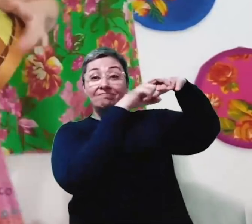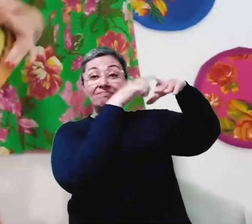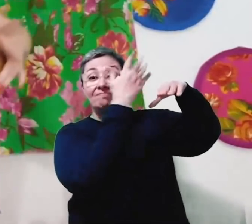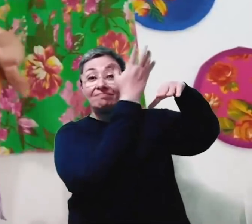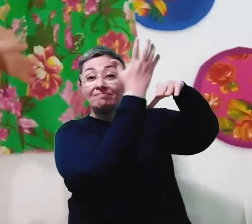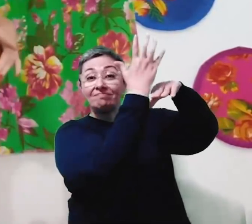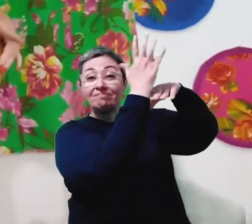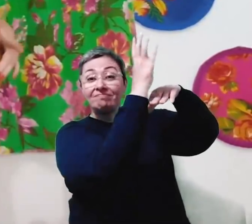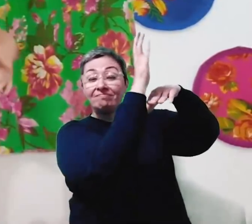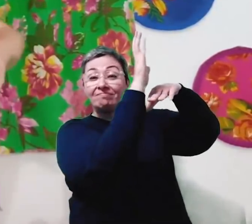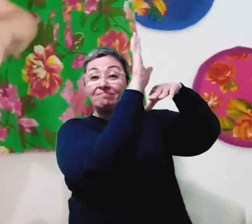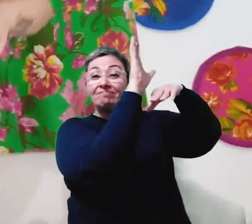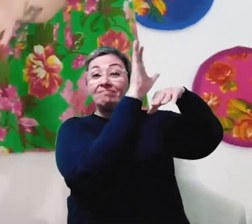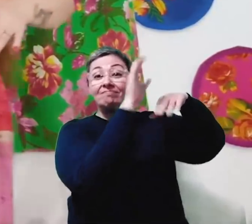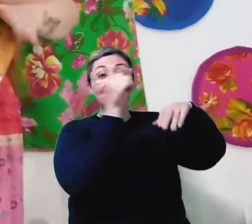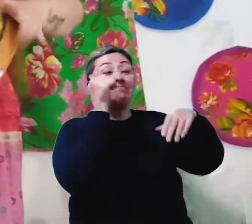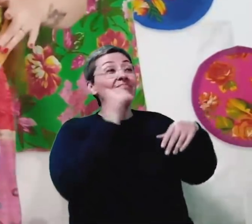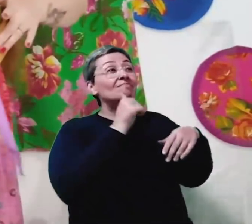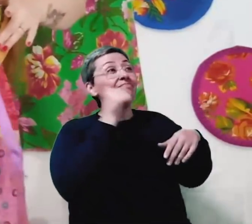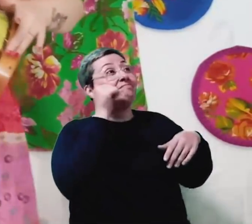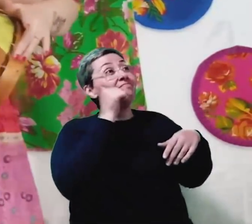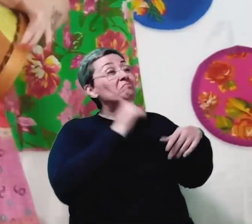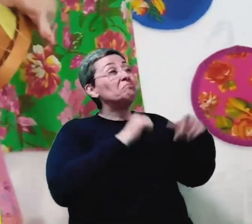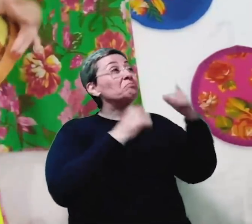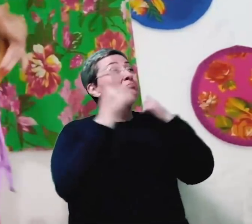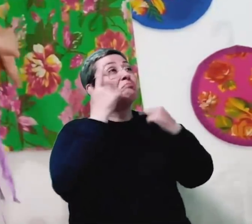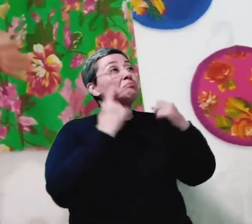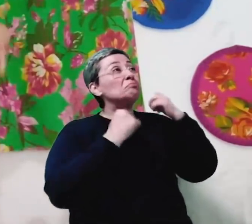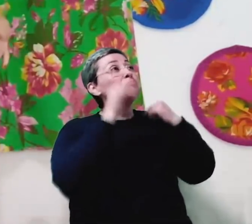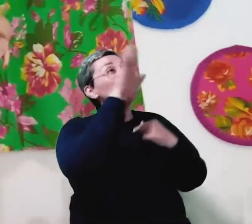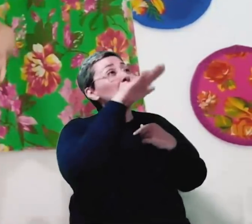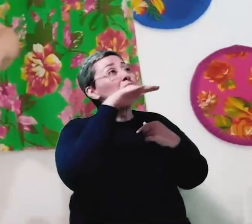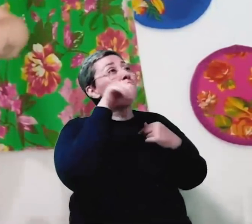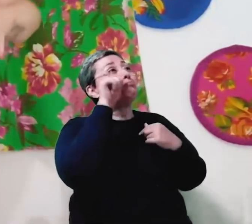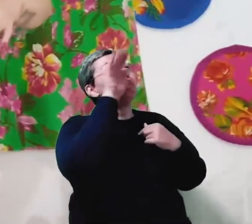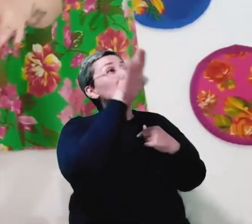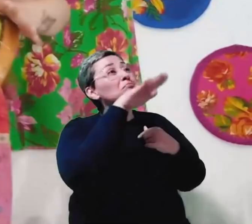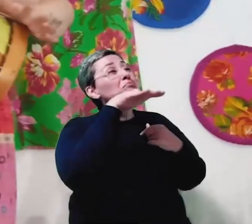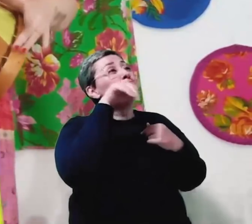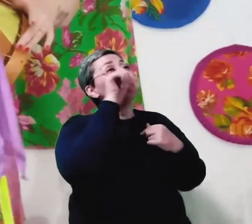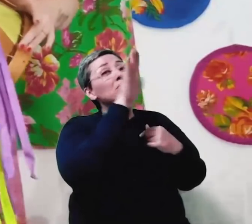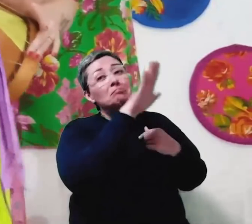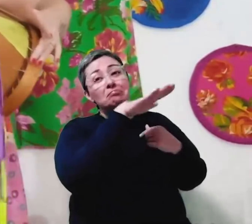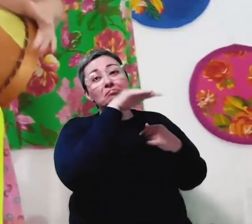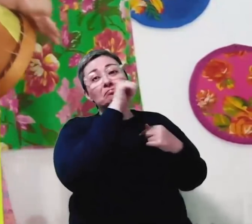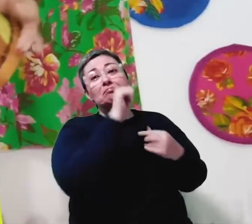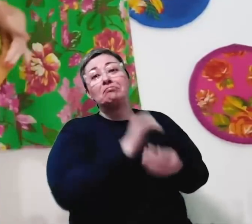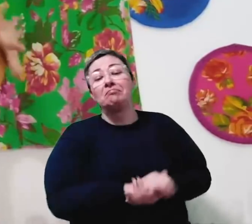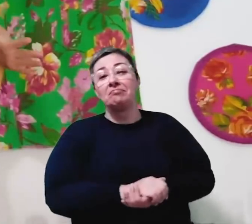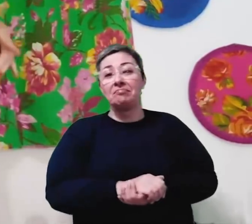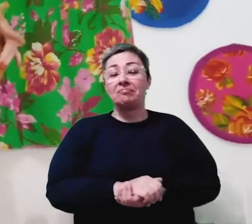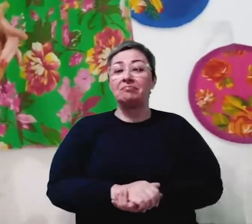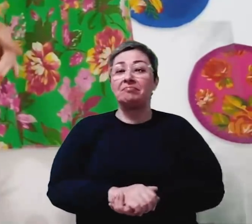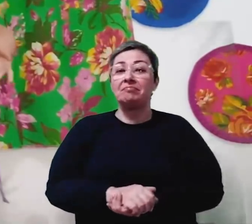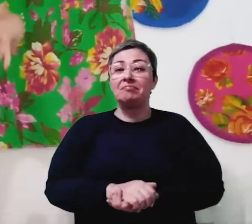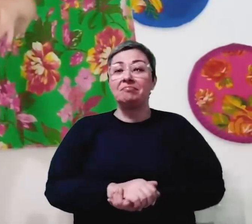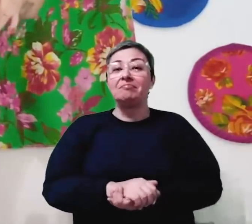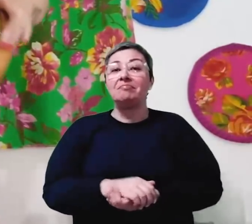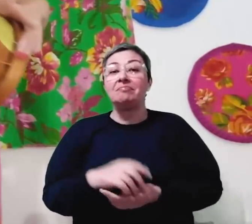no abacateiro, e a menina vive a chama, vem cá, Sabiá, vem